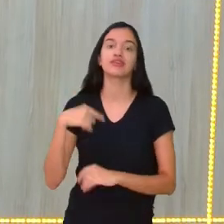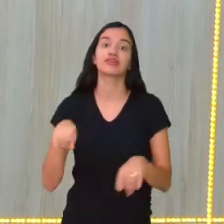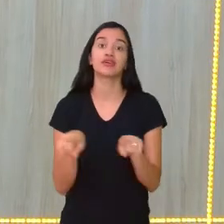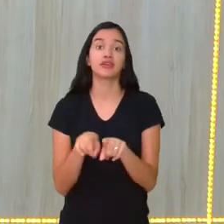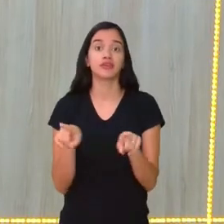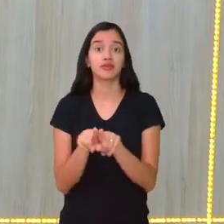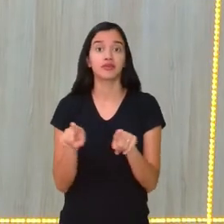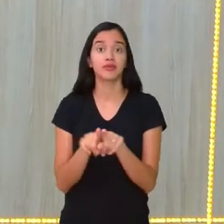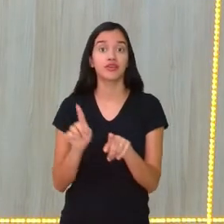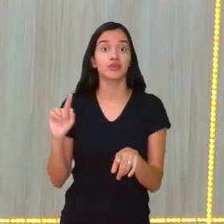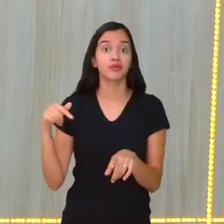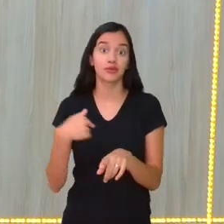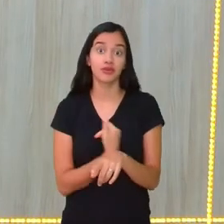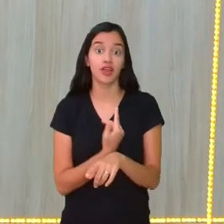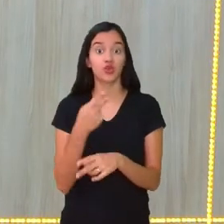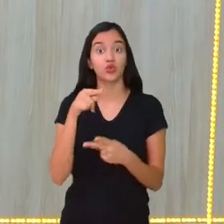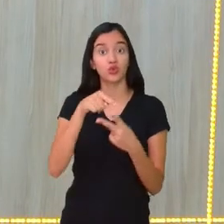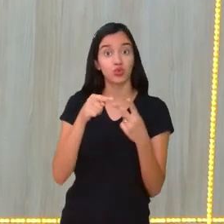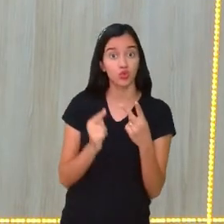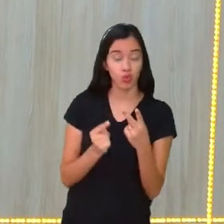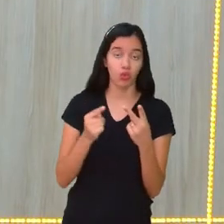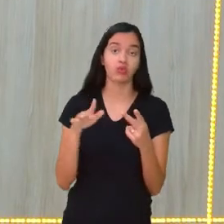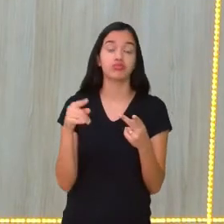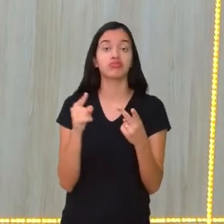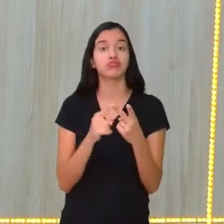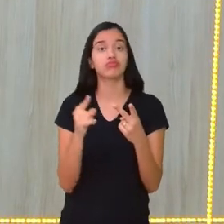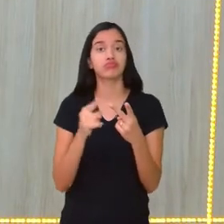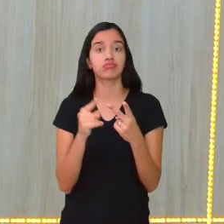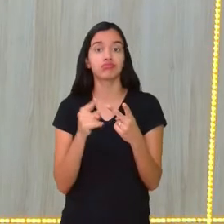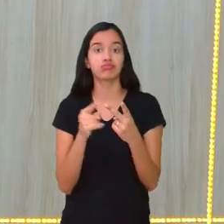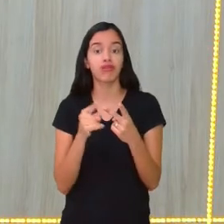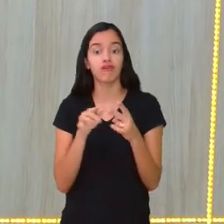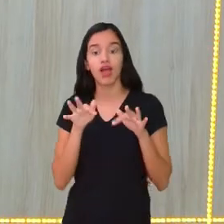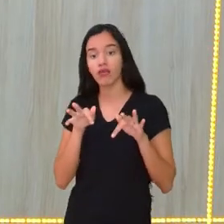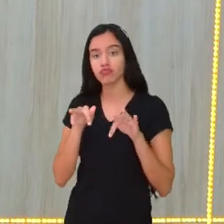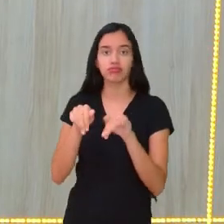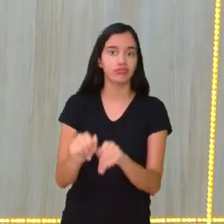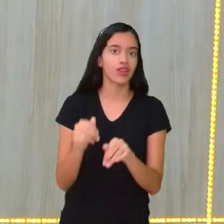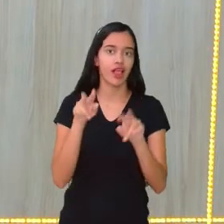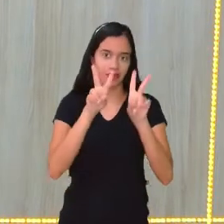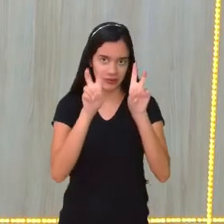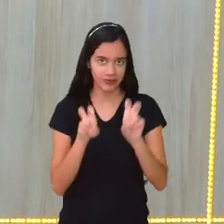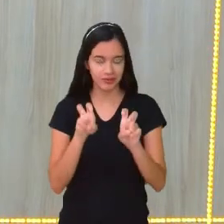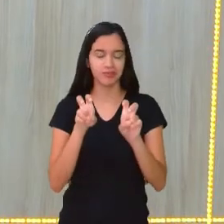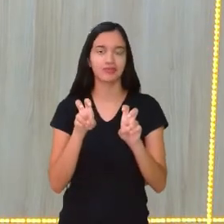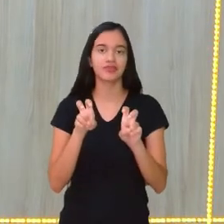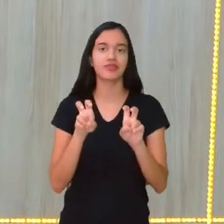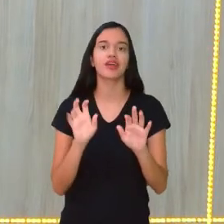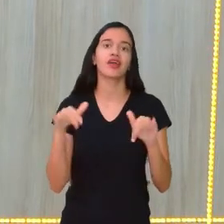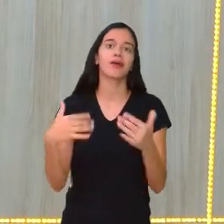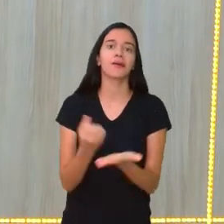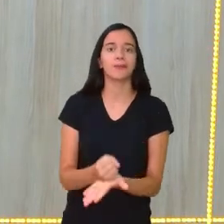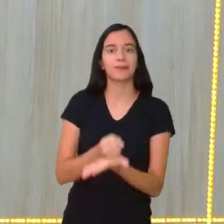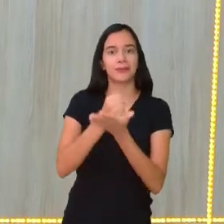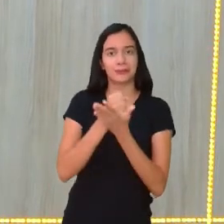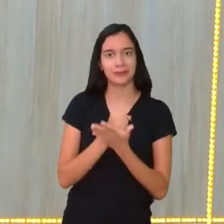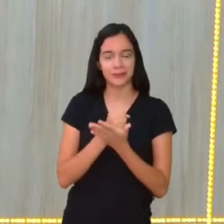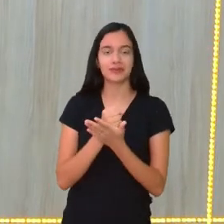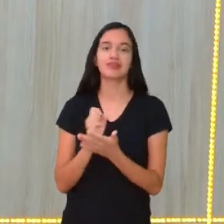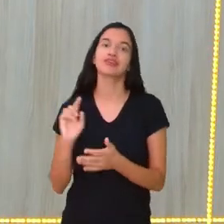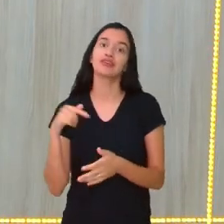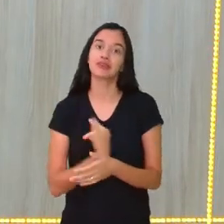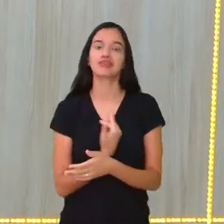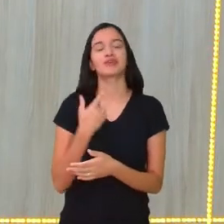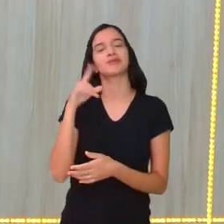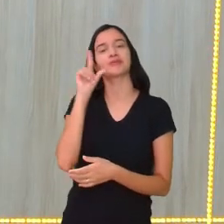que faríamos em dois tempos e hoje a gente vai fechar esse tema. Para me ajudar aqui,